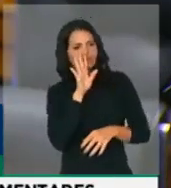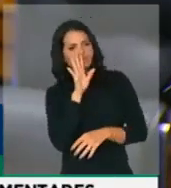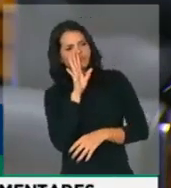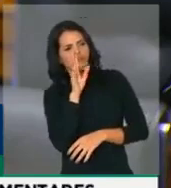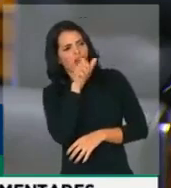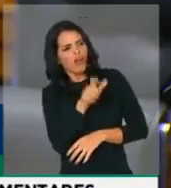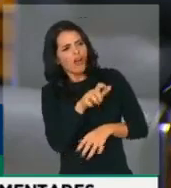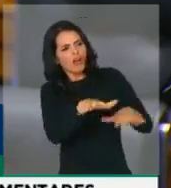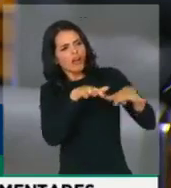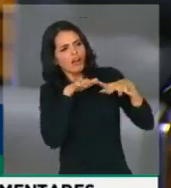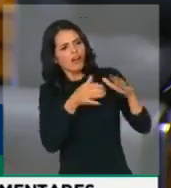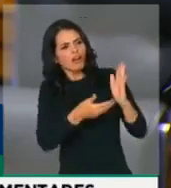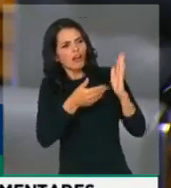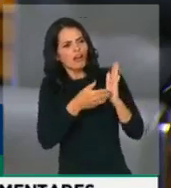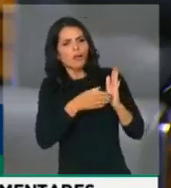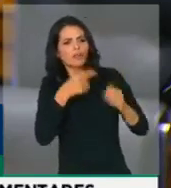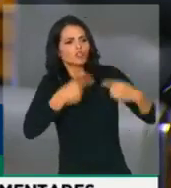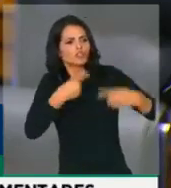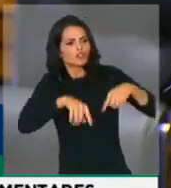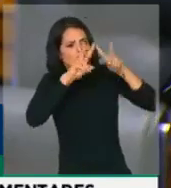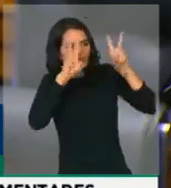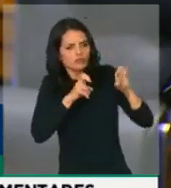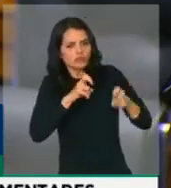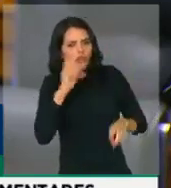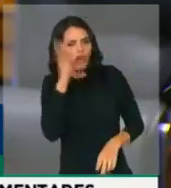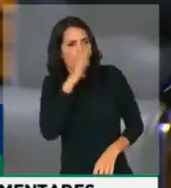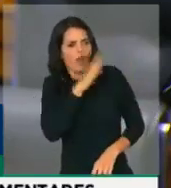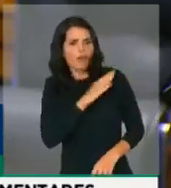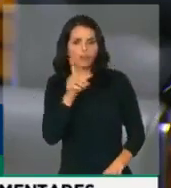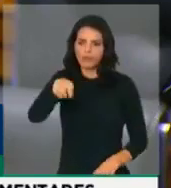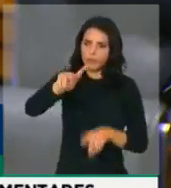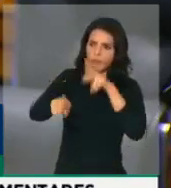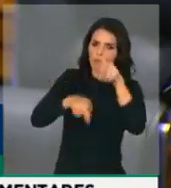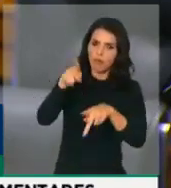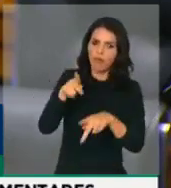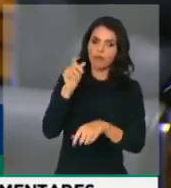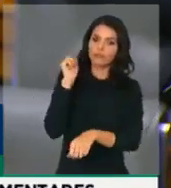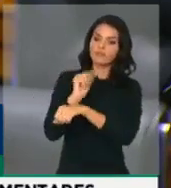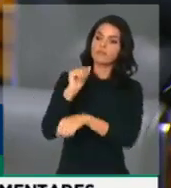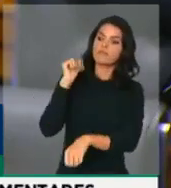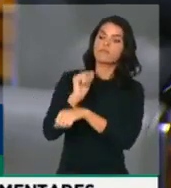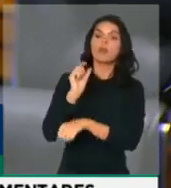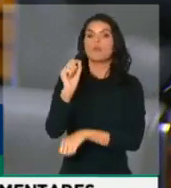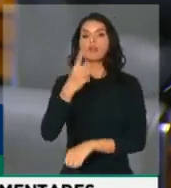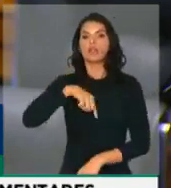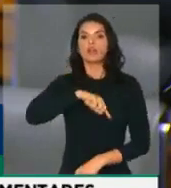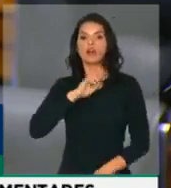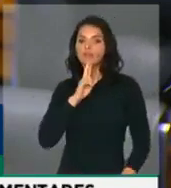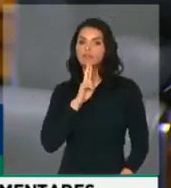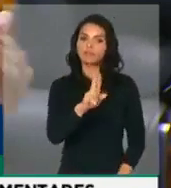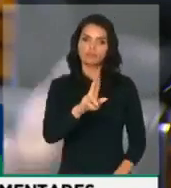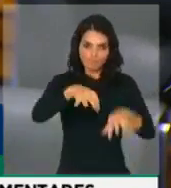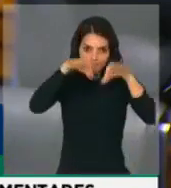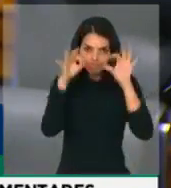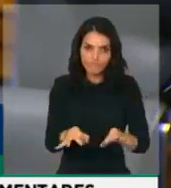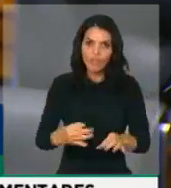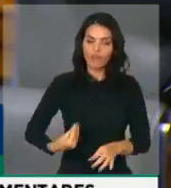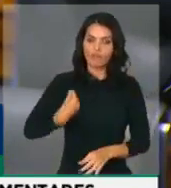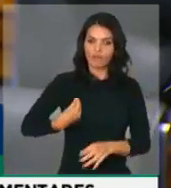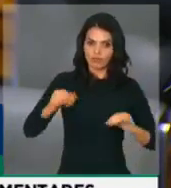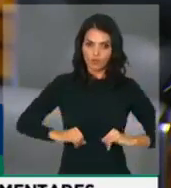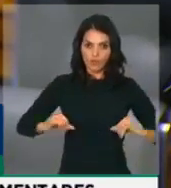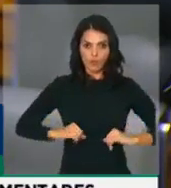num tom tão célere esse tema, quando ele espera que essa casa também dê respostas objetivas para os desafios que estão